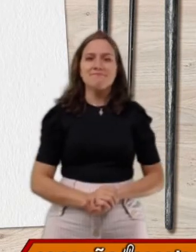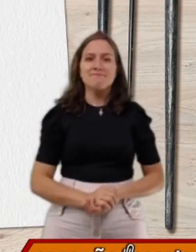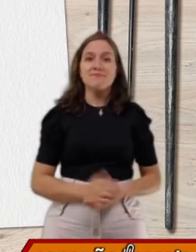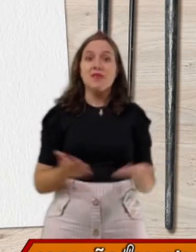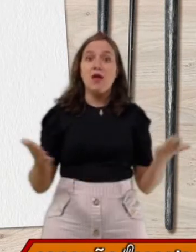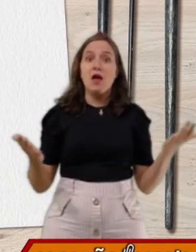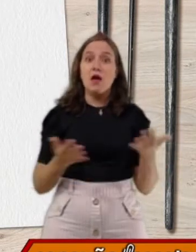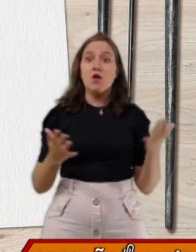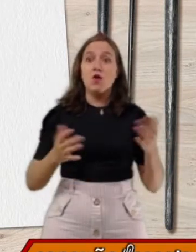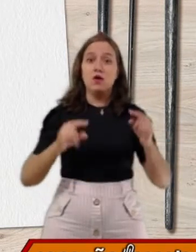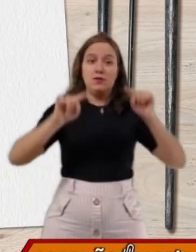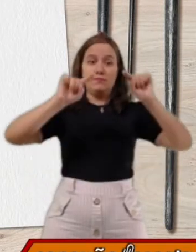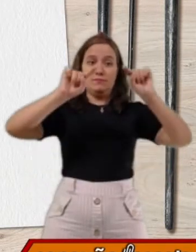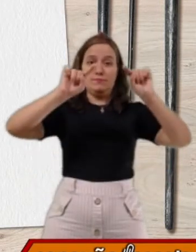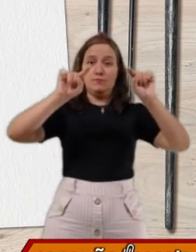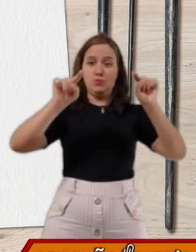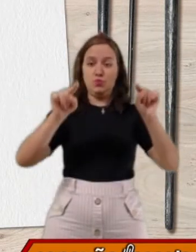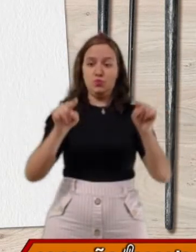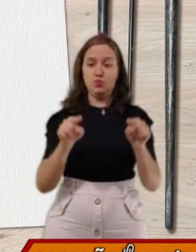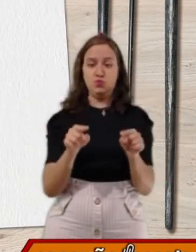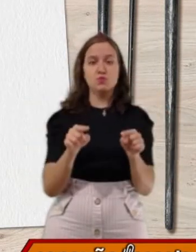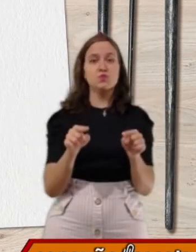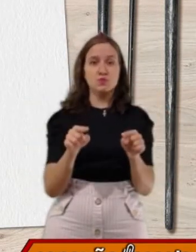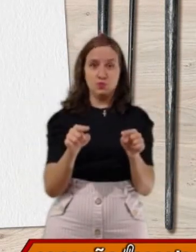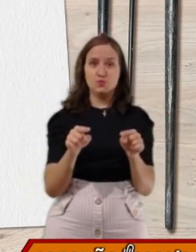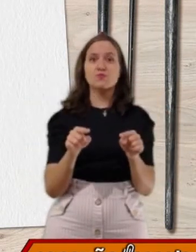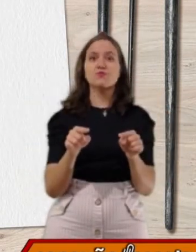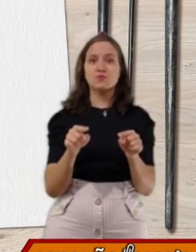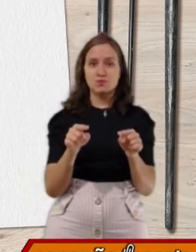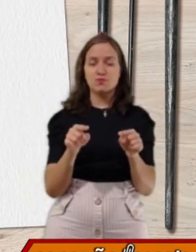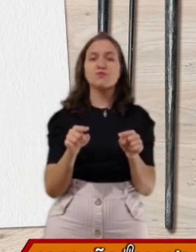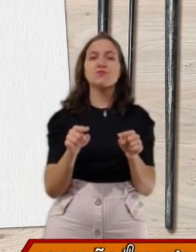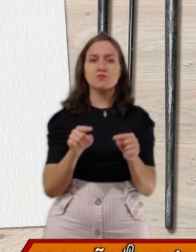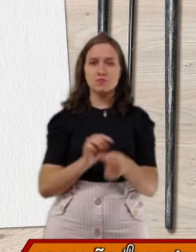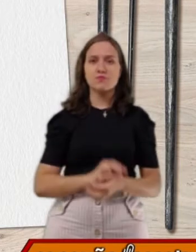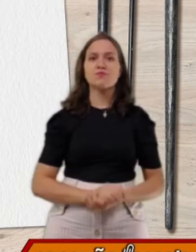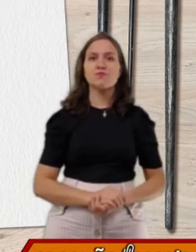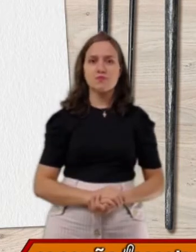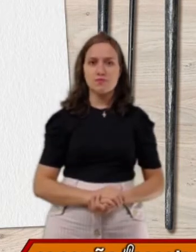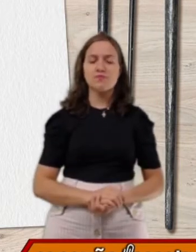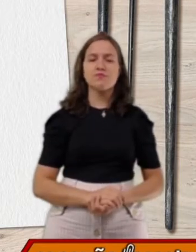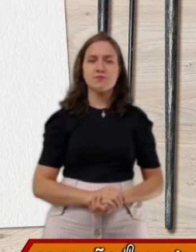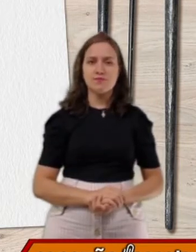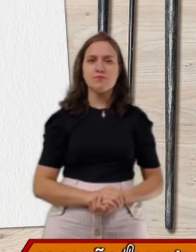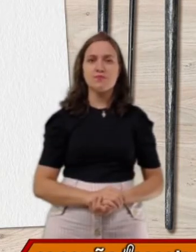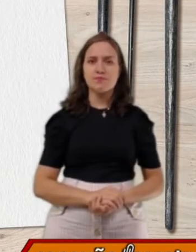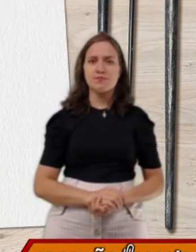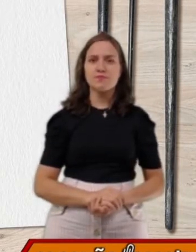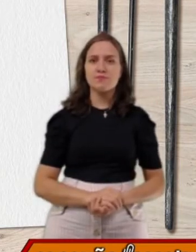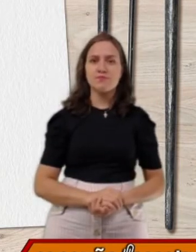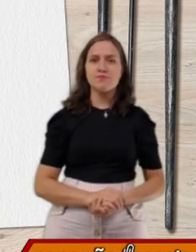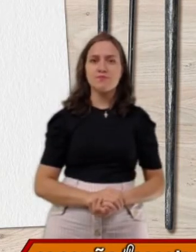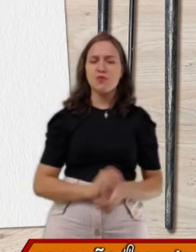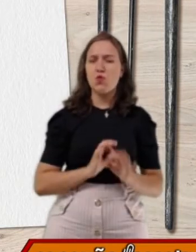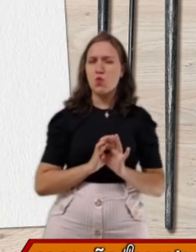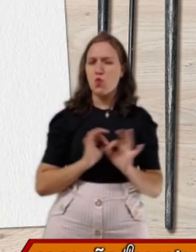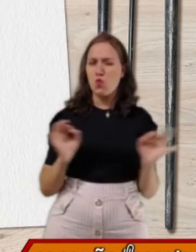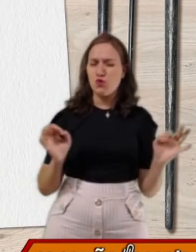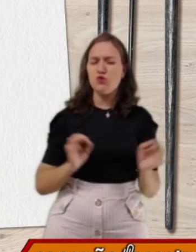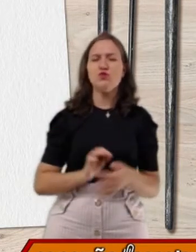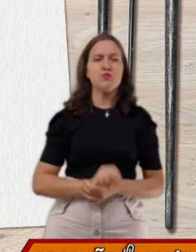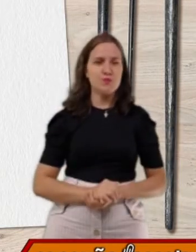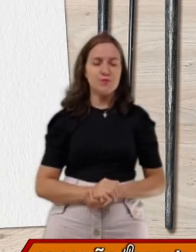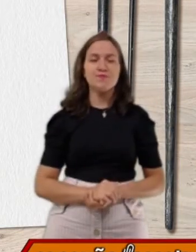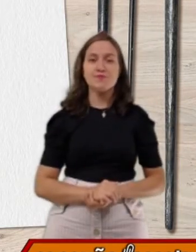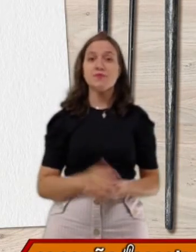fechar fechei de um lado fechei do outro é muito bom gente